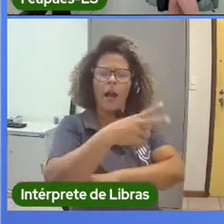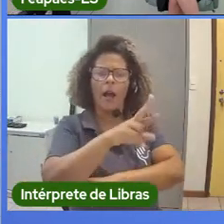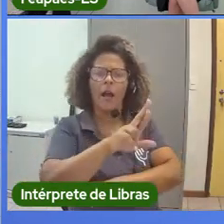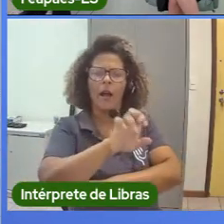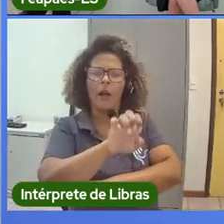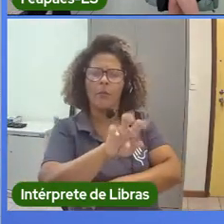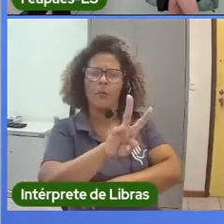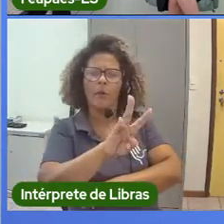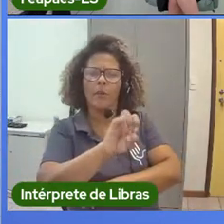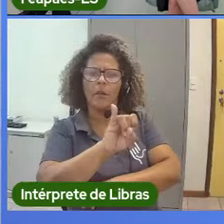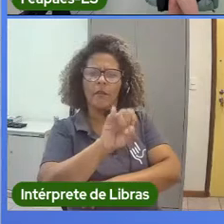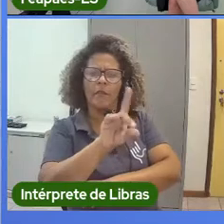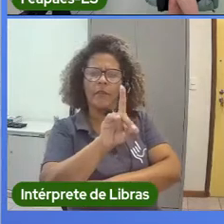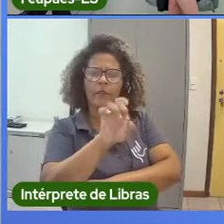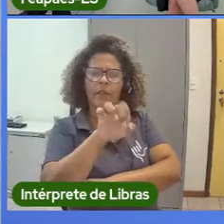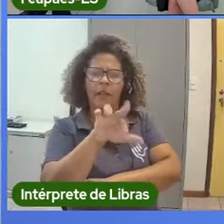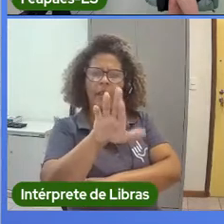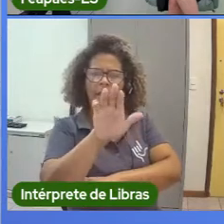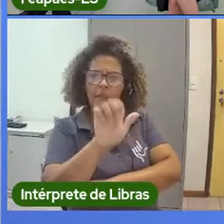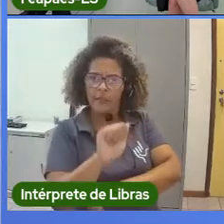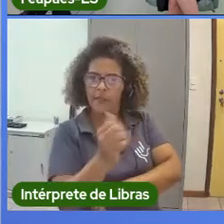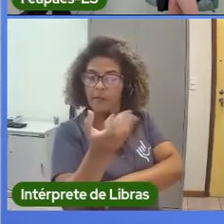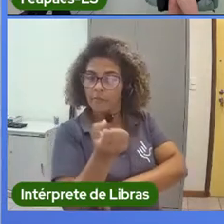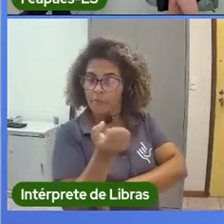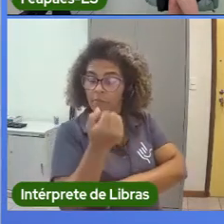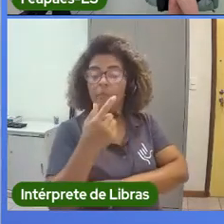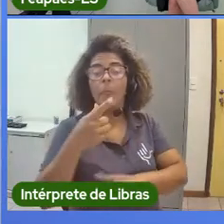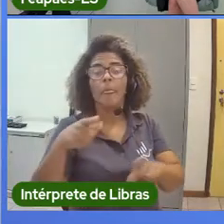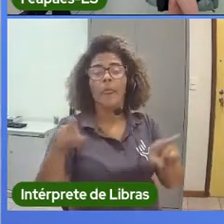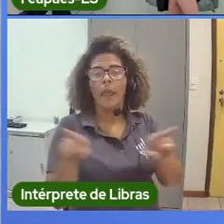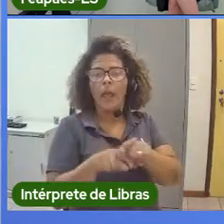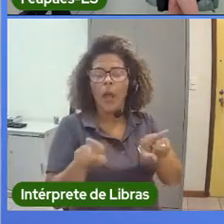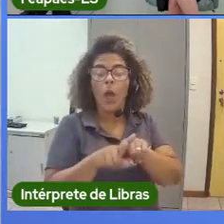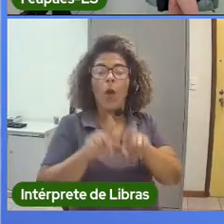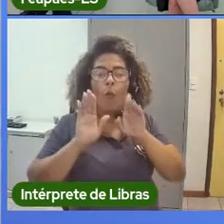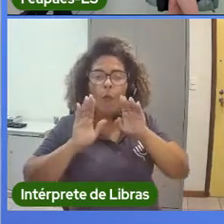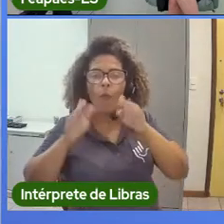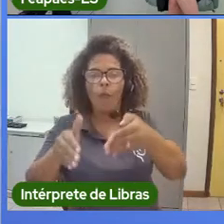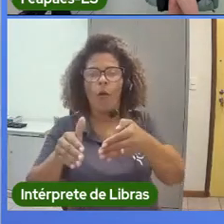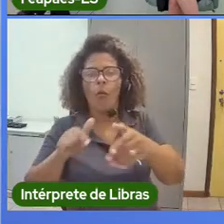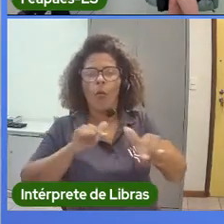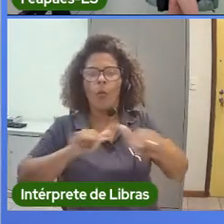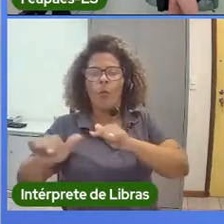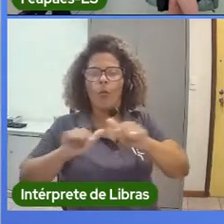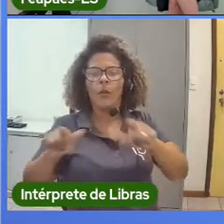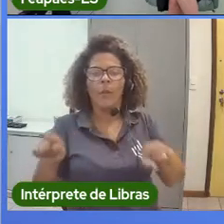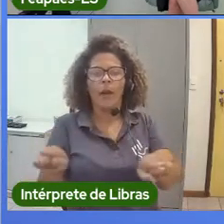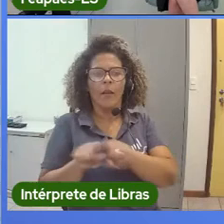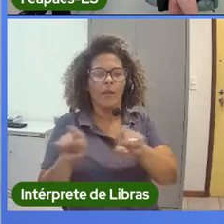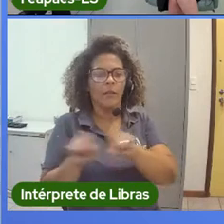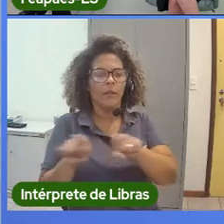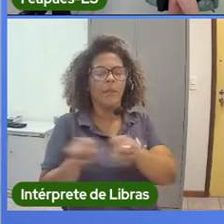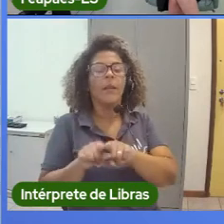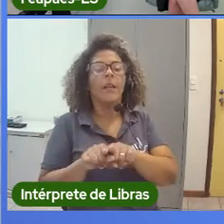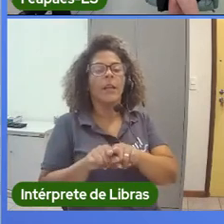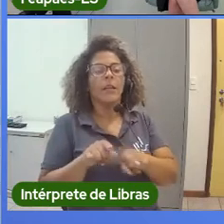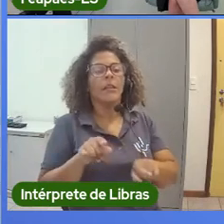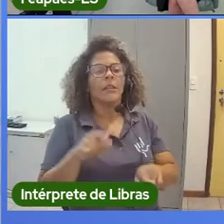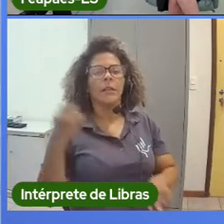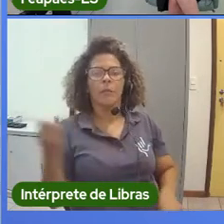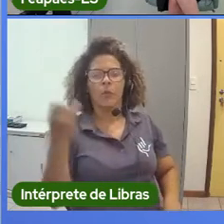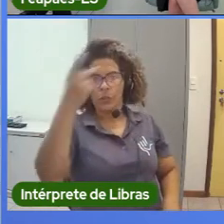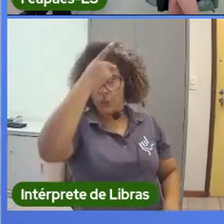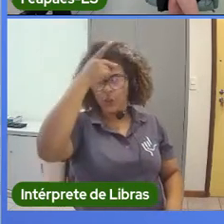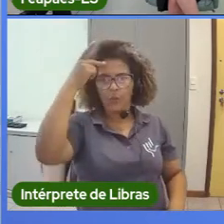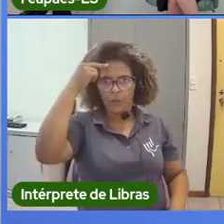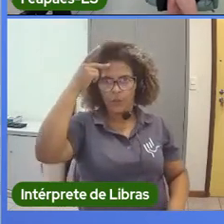localizo o direito ao trabalho como também esse importante direito aí das pessoas com deficiência, e não tenho